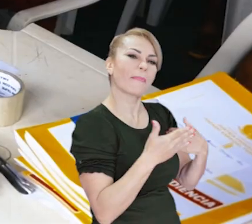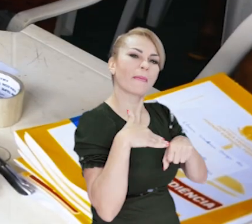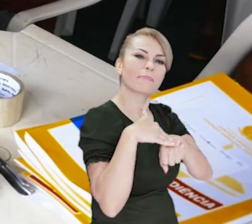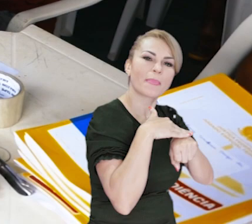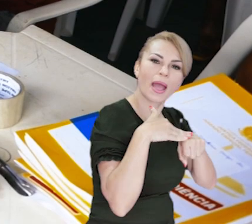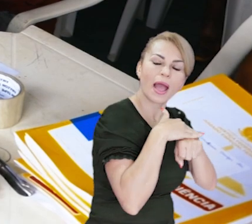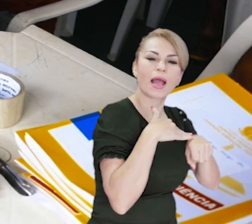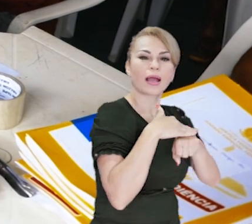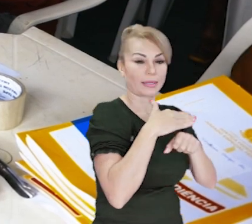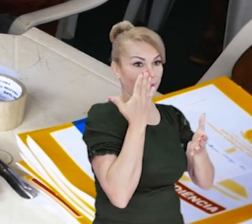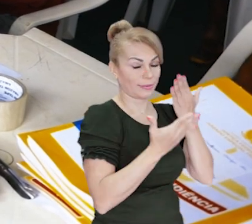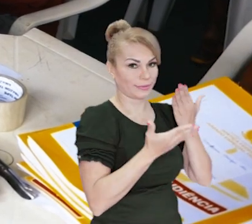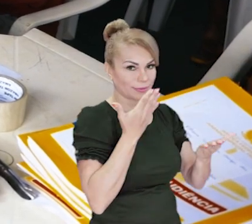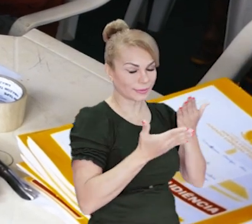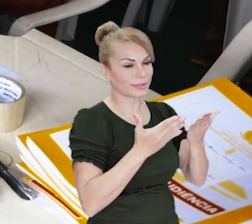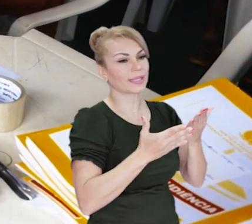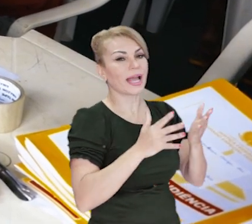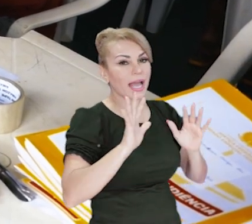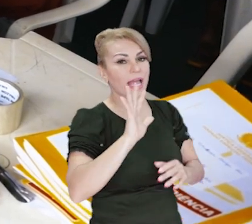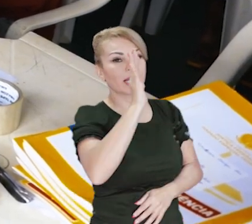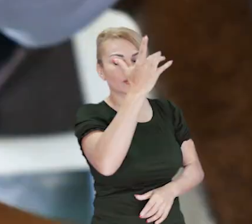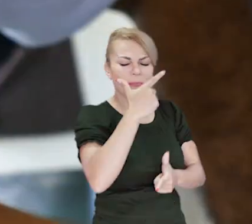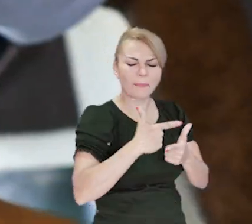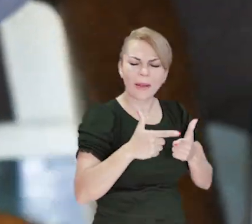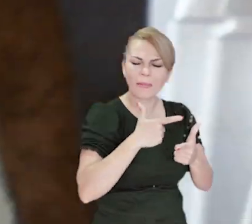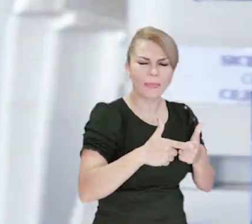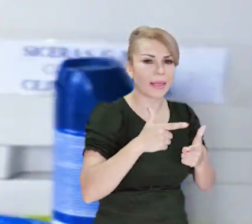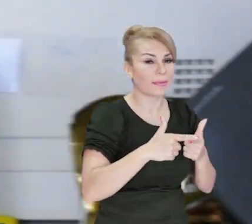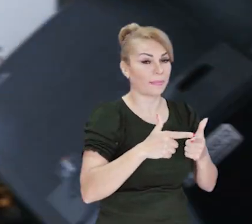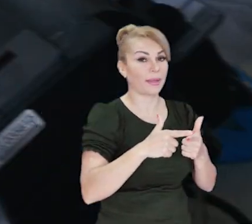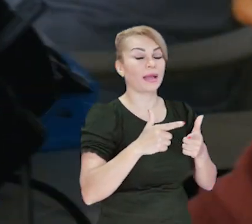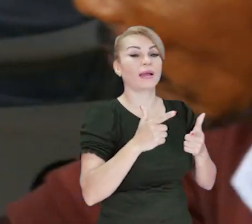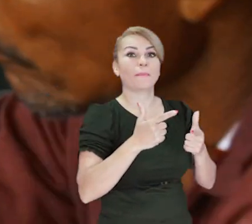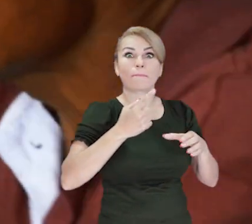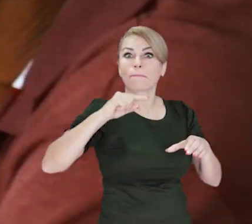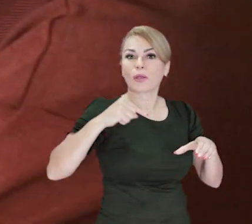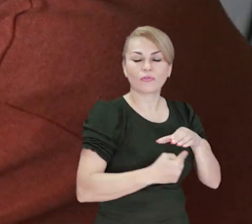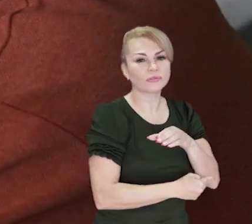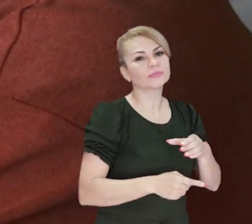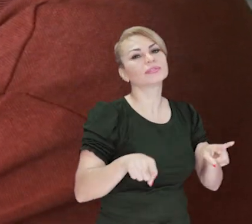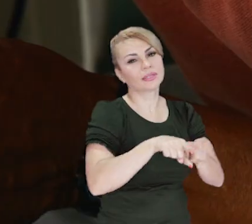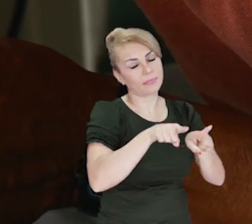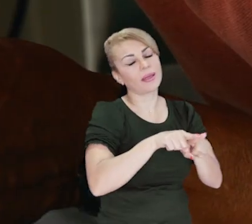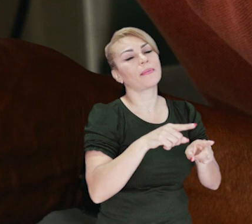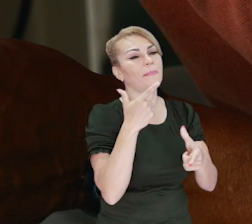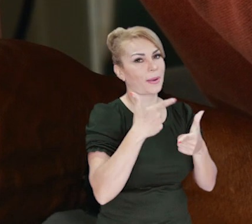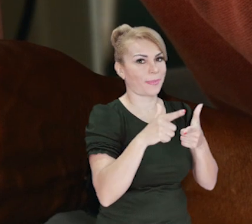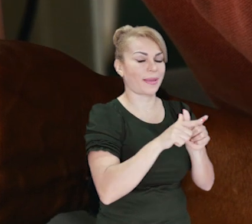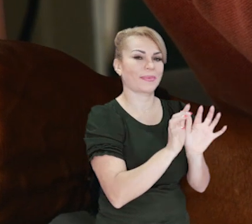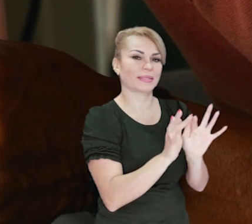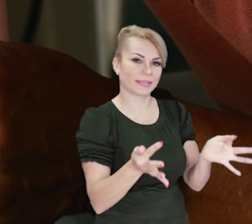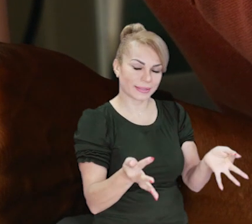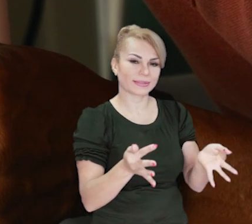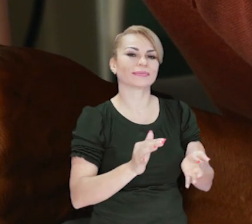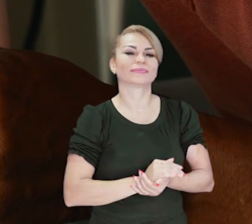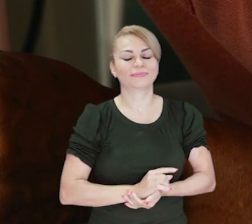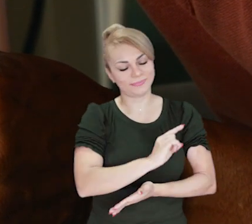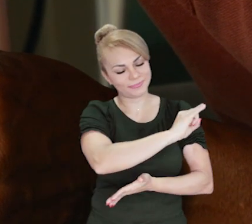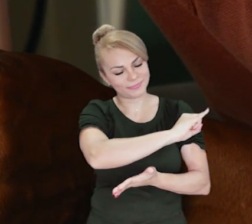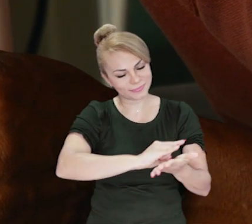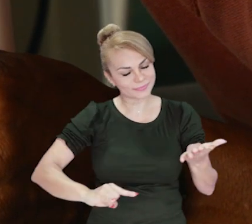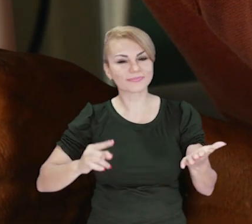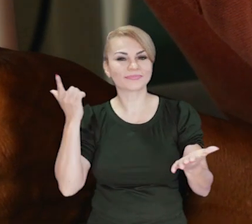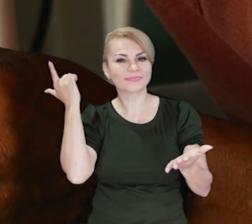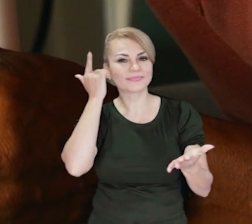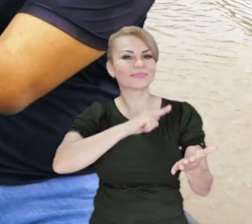corriqueiras às mais difíceis, como ele mesmo conta, após sair do barco da justiça com um documento que lhe dá mais segurança e diminui